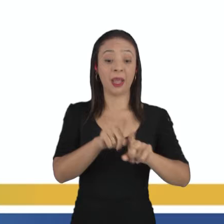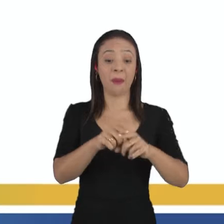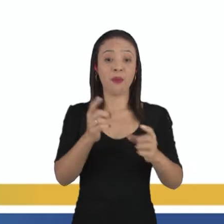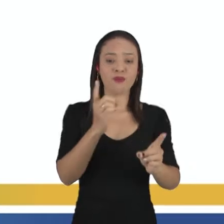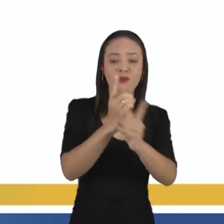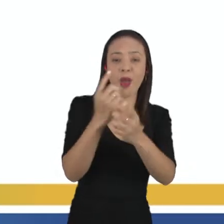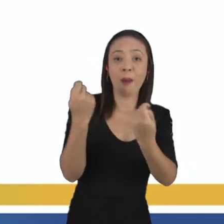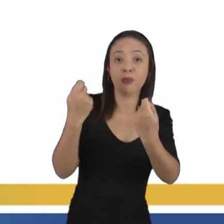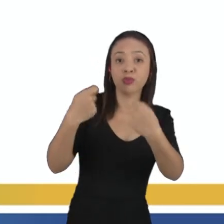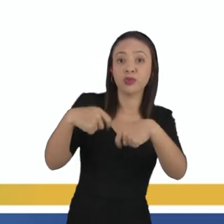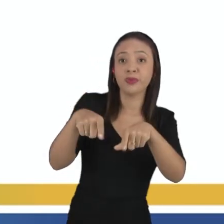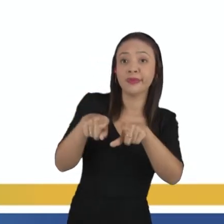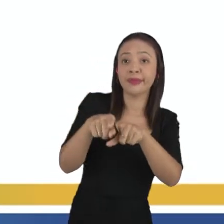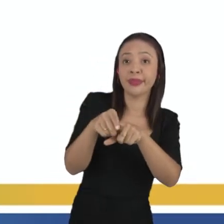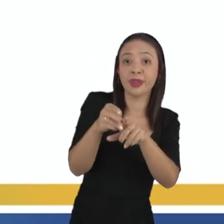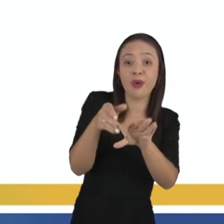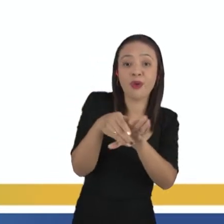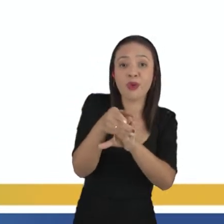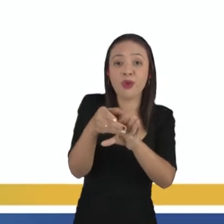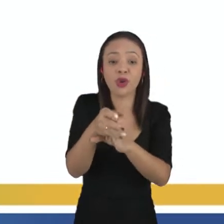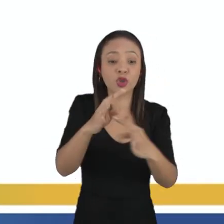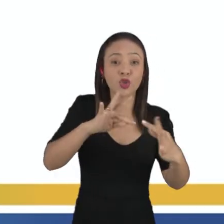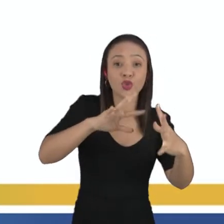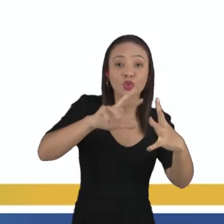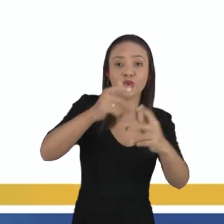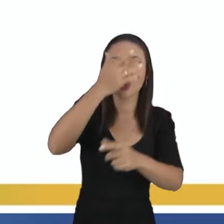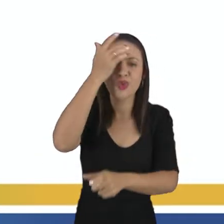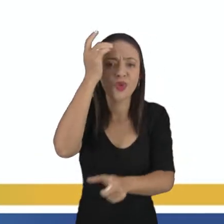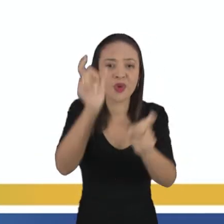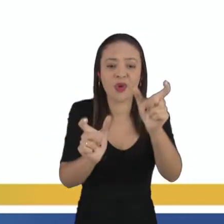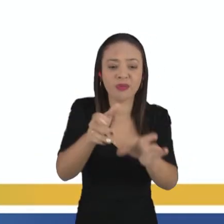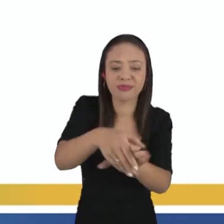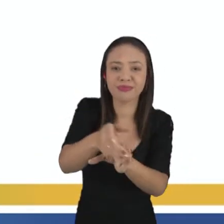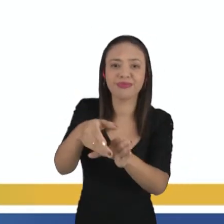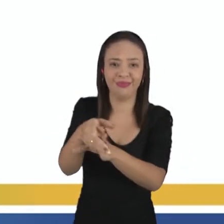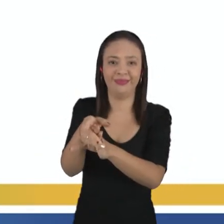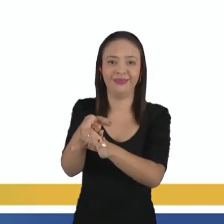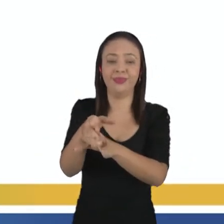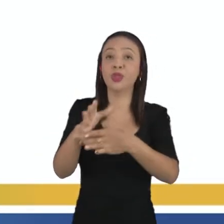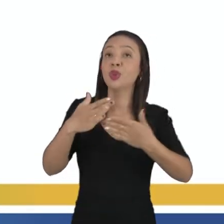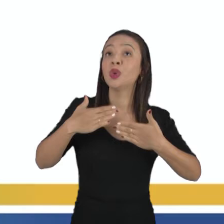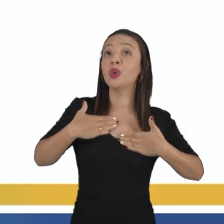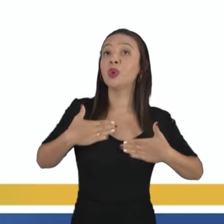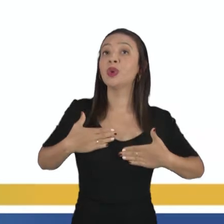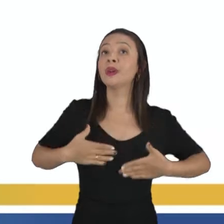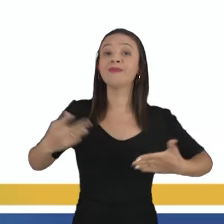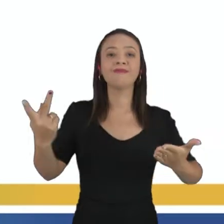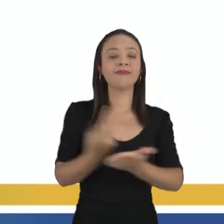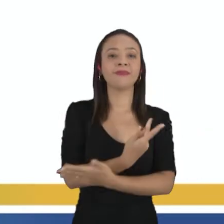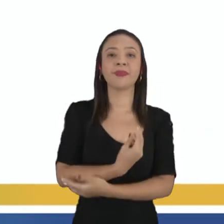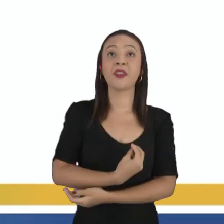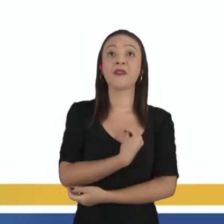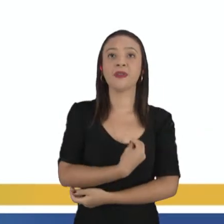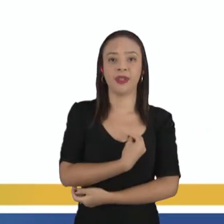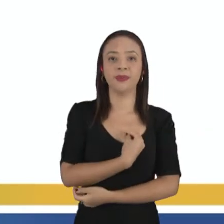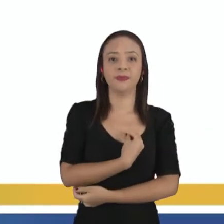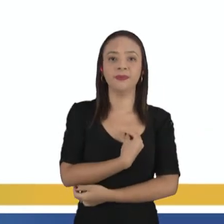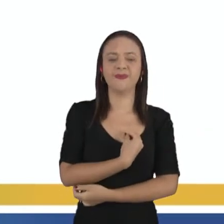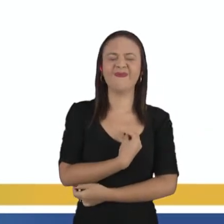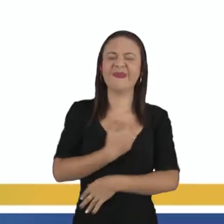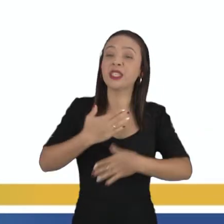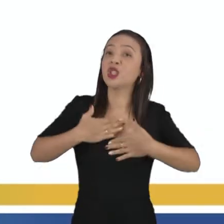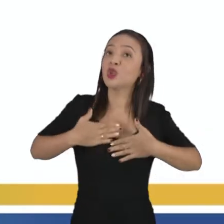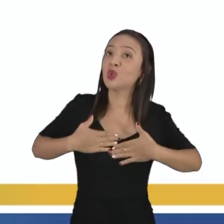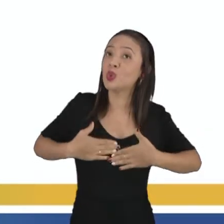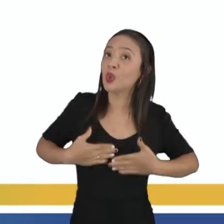possibilidades de conduzir as condutas dos outros. É no corpo que se dá a vida, é no corpo